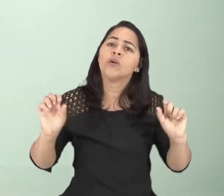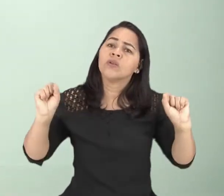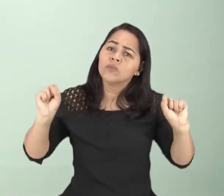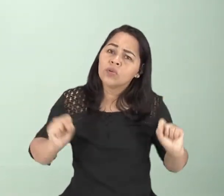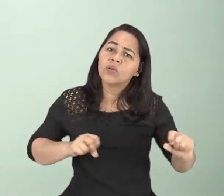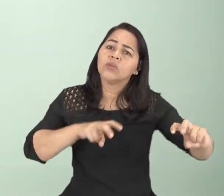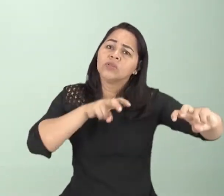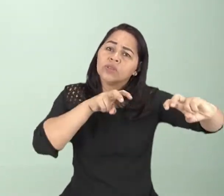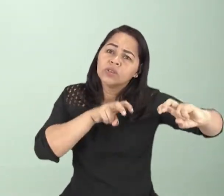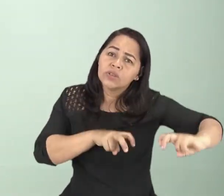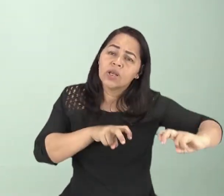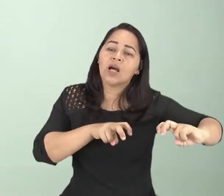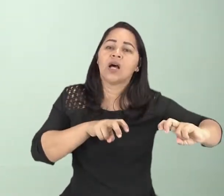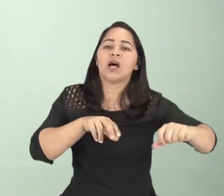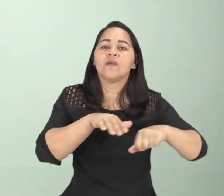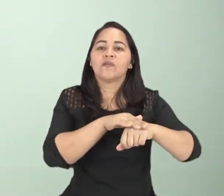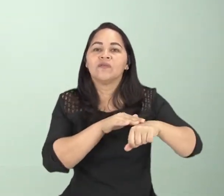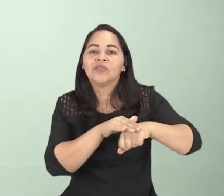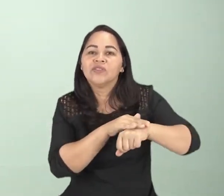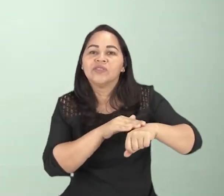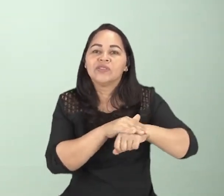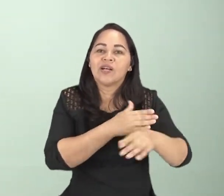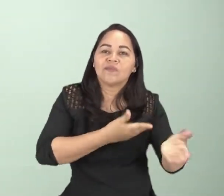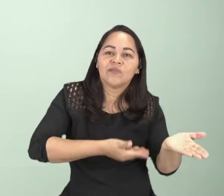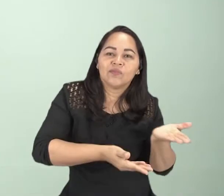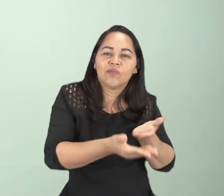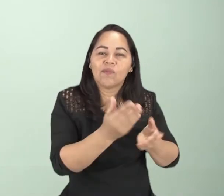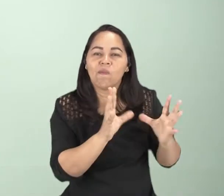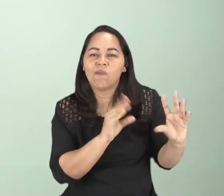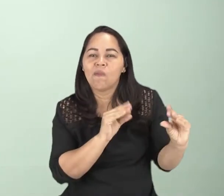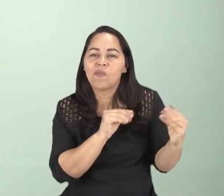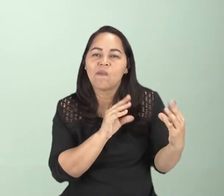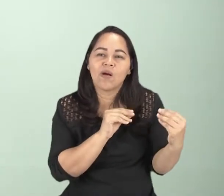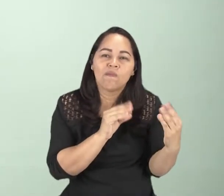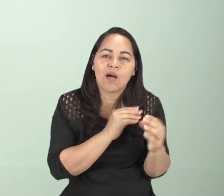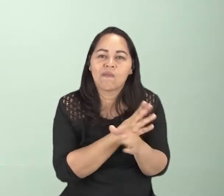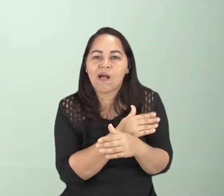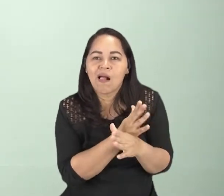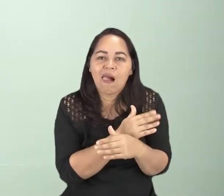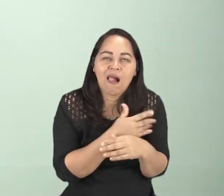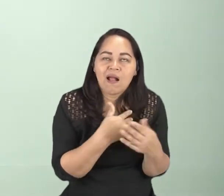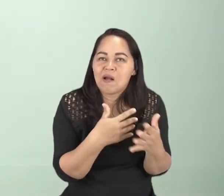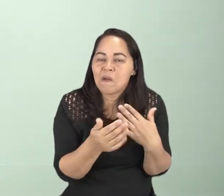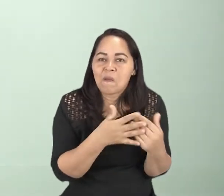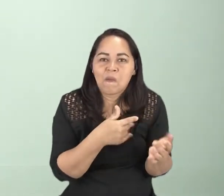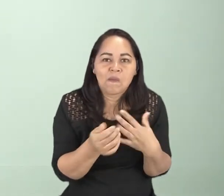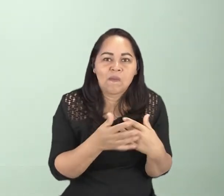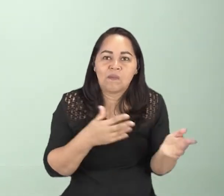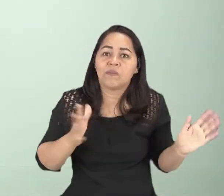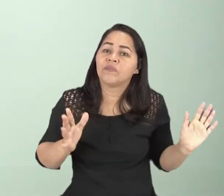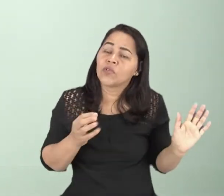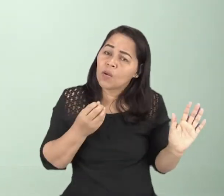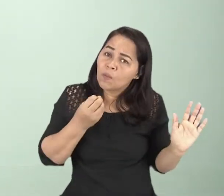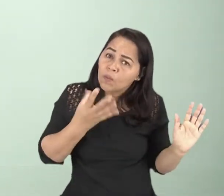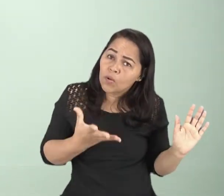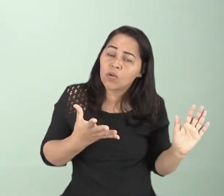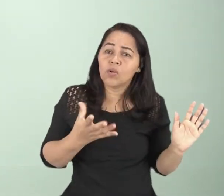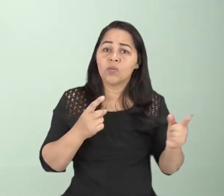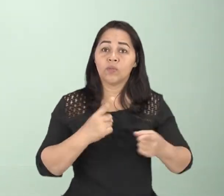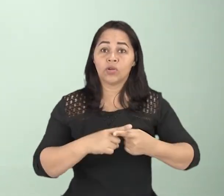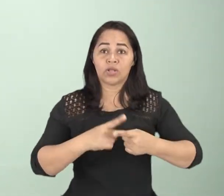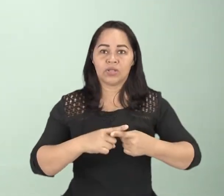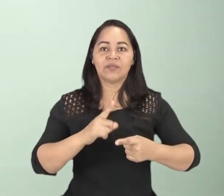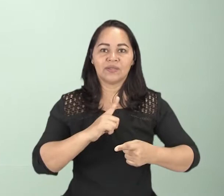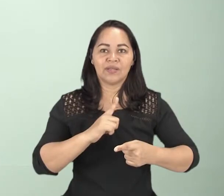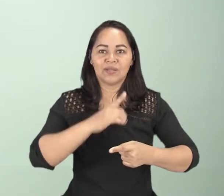Mas senta simplesmente para conversar, para usufruir da companhia da pessoa, para dar à pessoa o prazer da sua companhia, porque nós sabemos que algumas pessoas